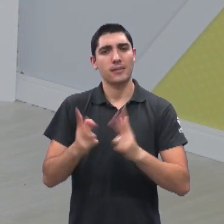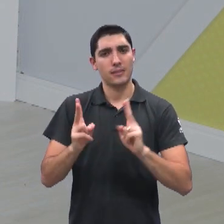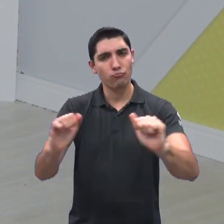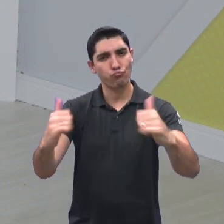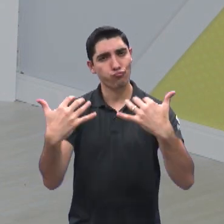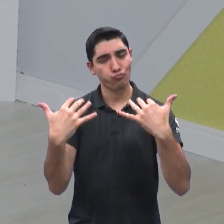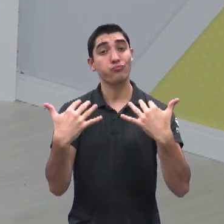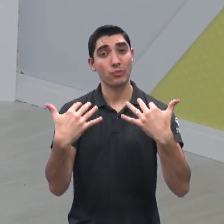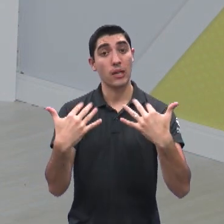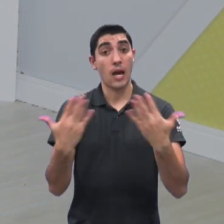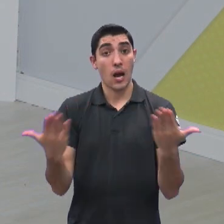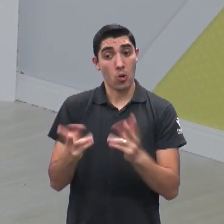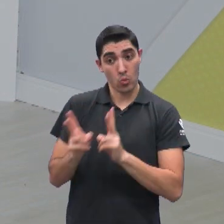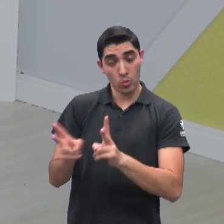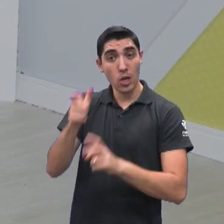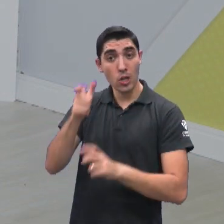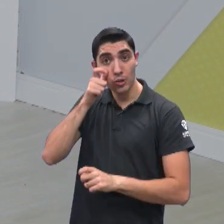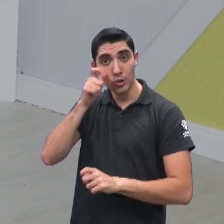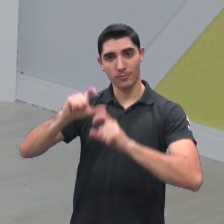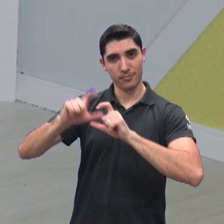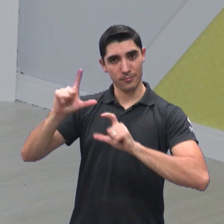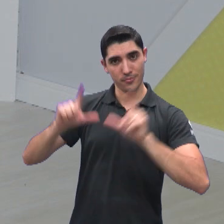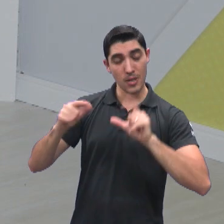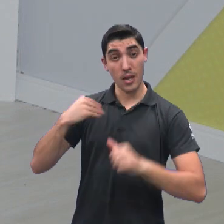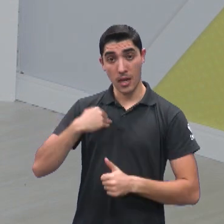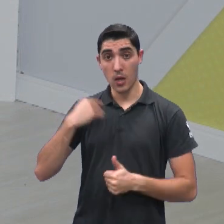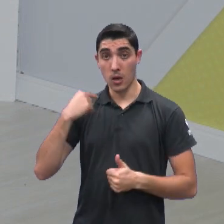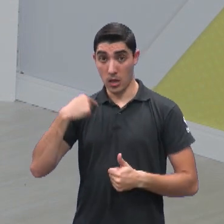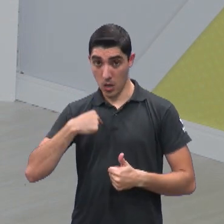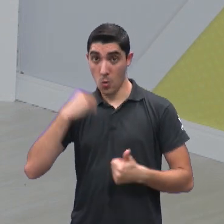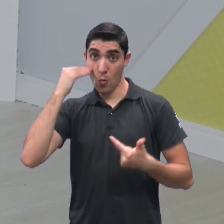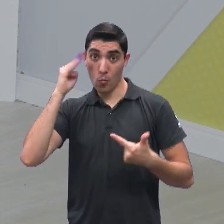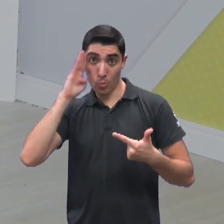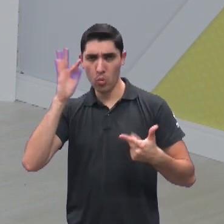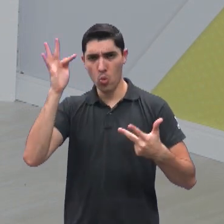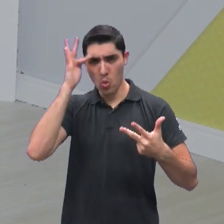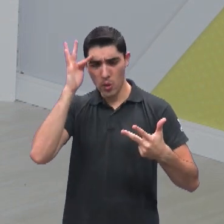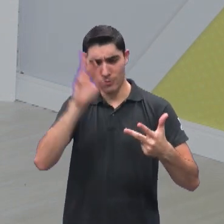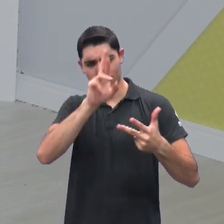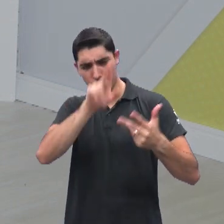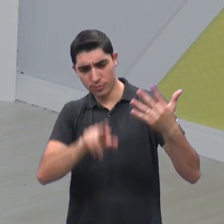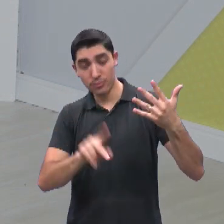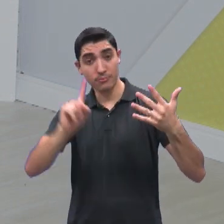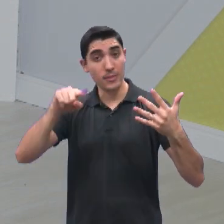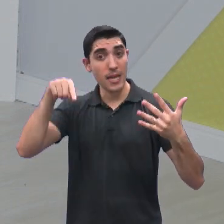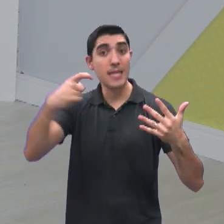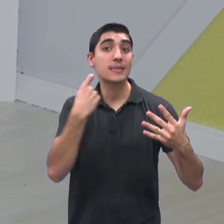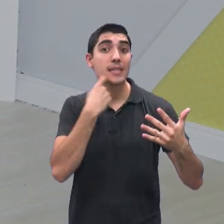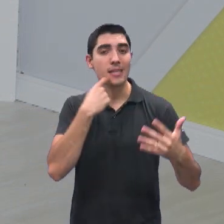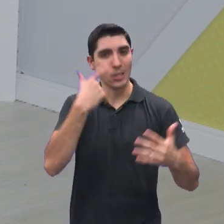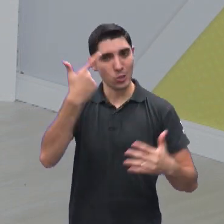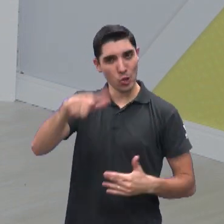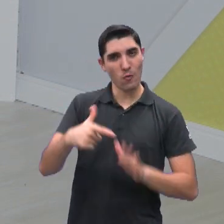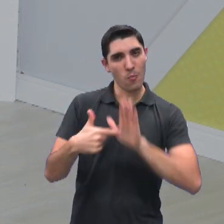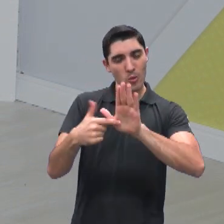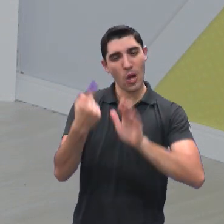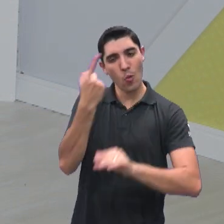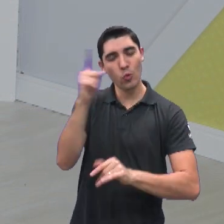com a programação da TV Câmara. Eu, Brunão, Luizão e grande equipe, a gente volta na sexta-feira para fechar a semana e te deixar